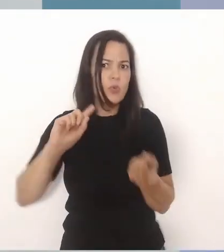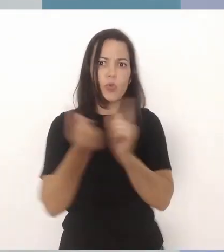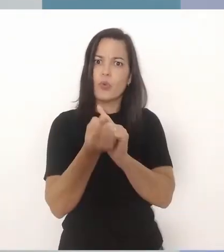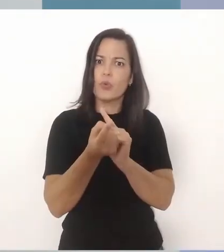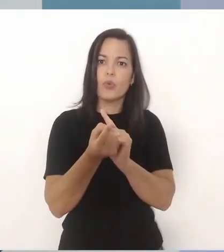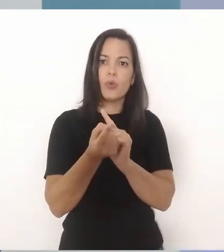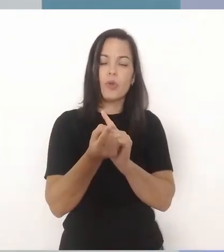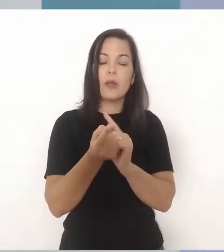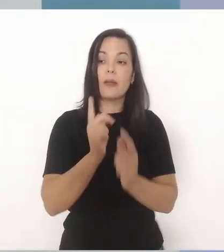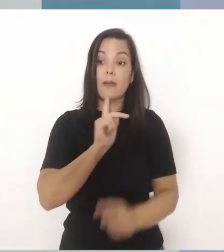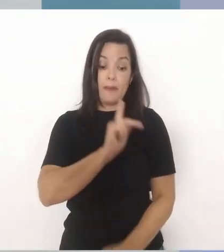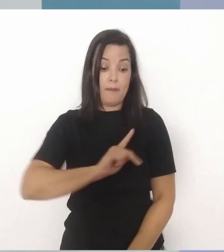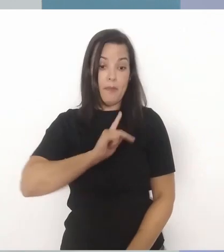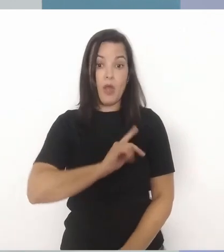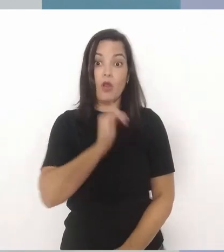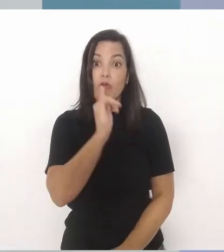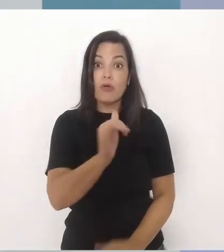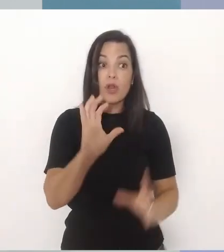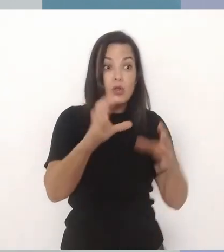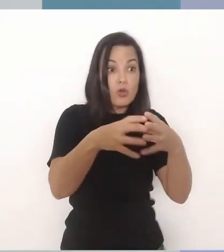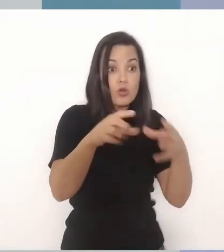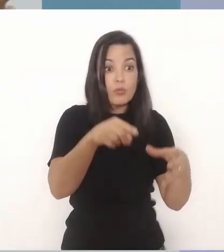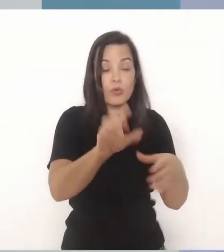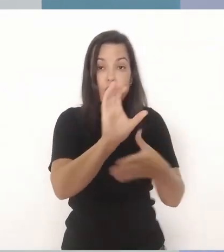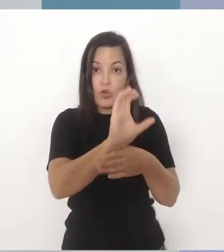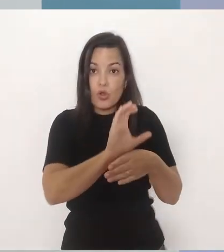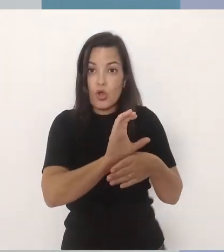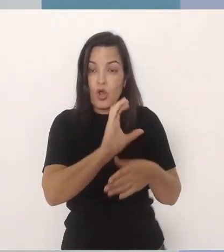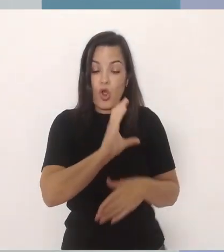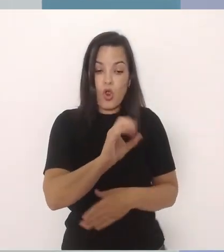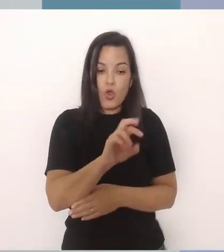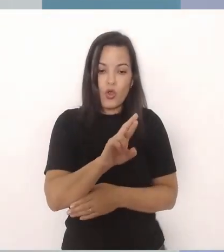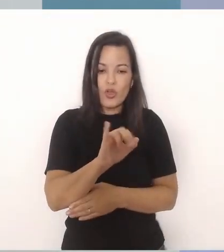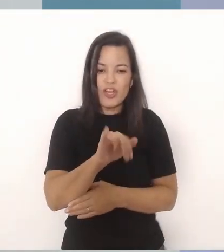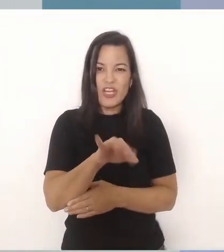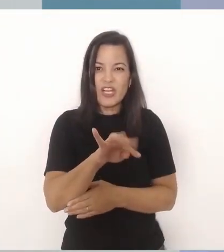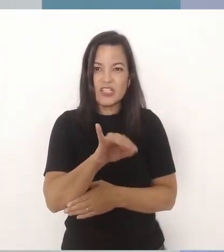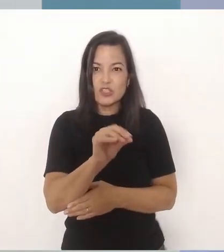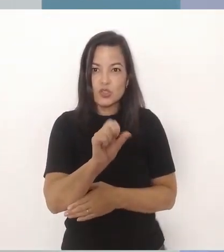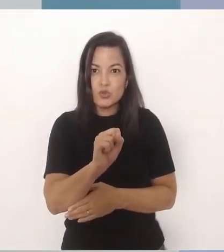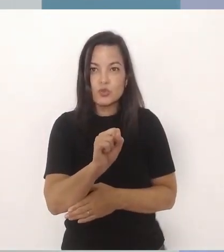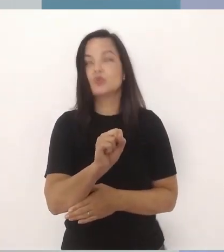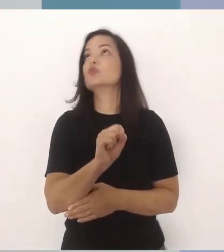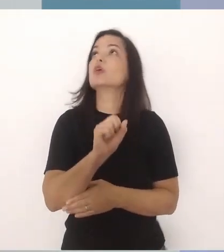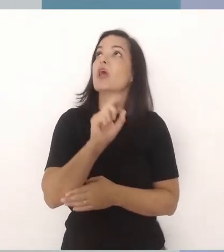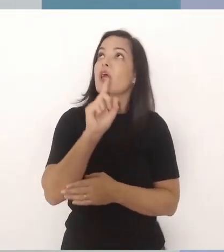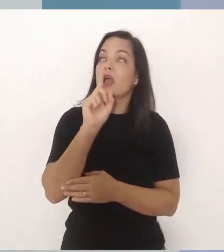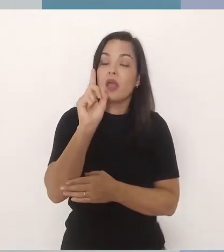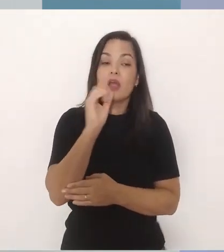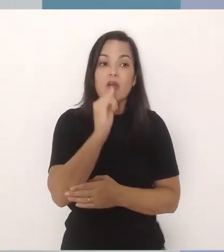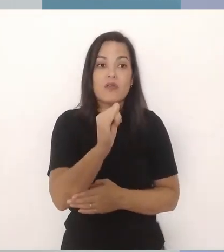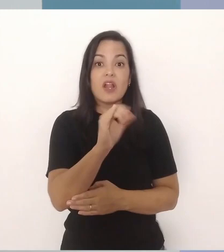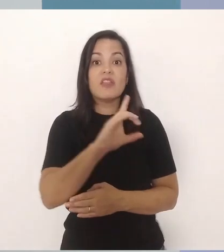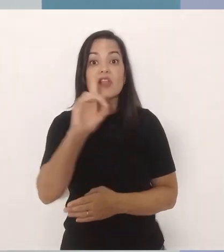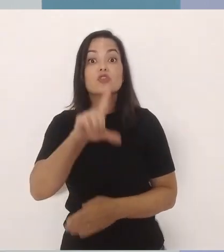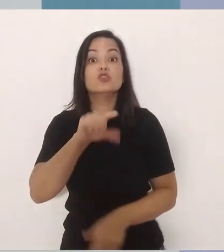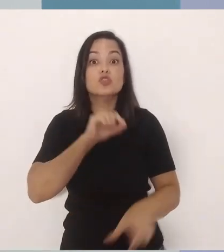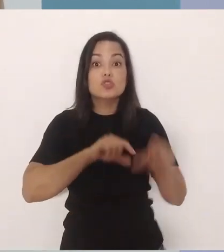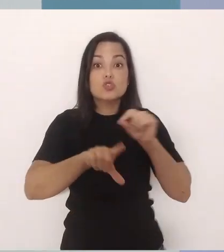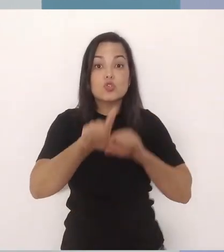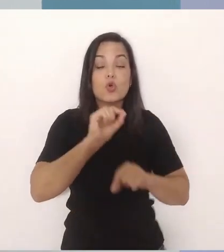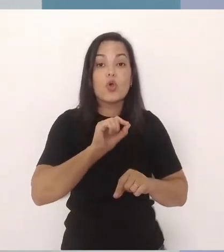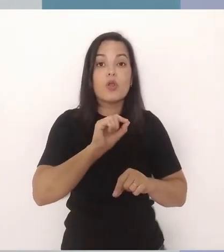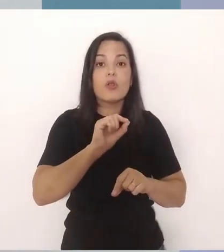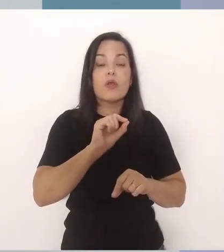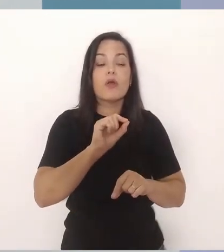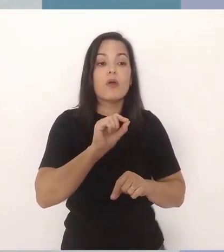os coríntios, ele diz que Deus escolheu aquilo que era mais desprezível no mundo, a fim de humilhar aqueles que têm algum